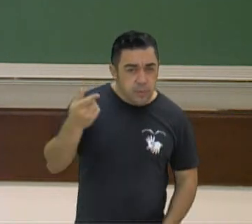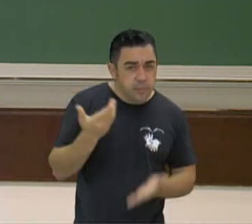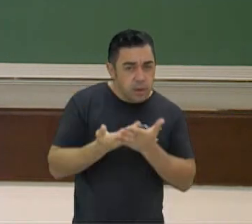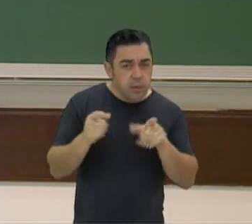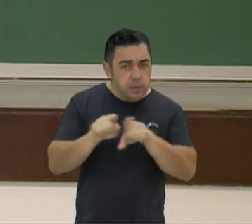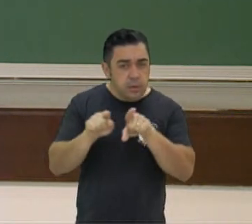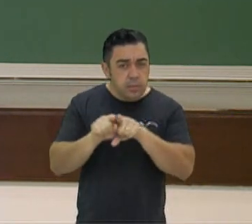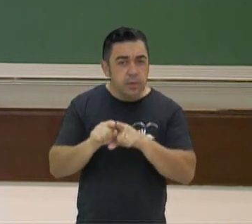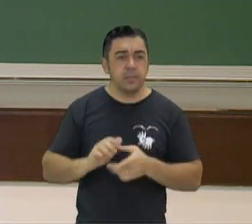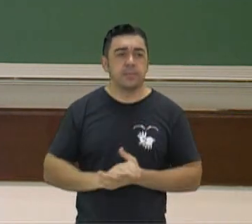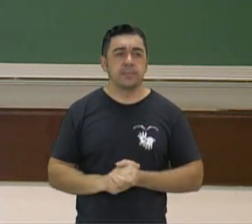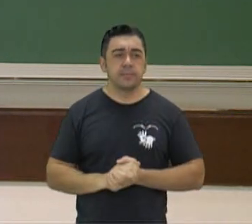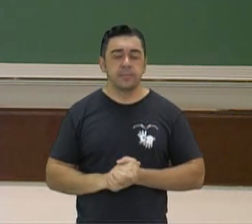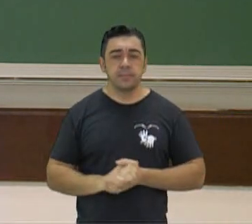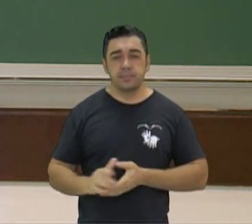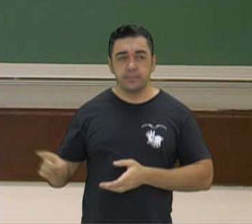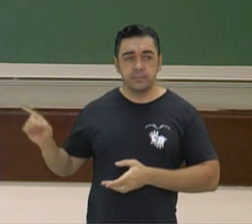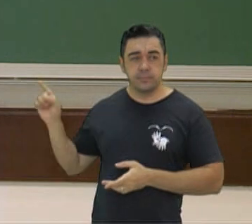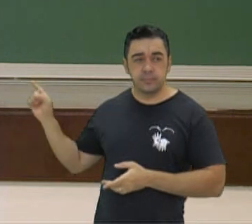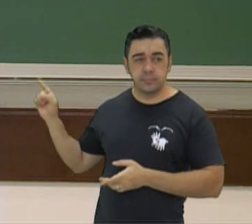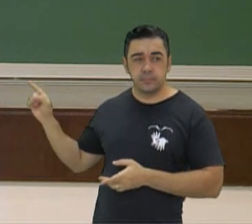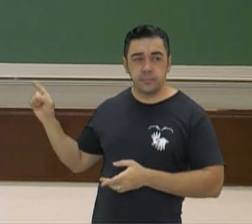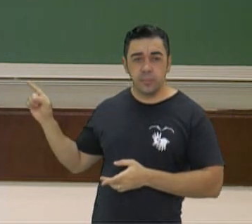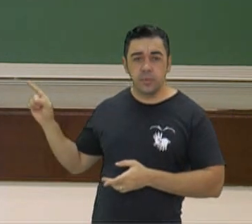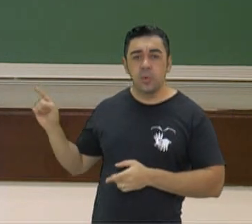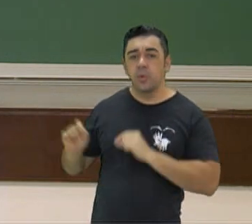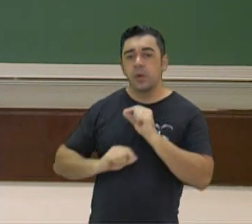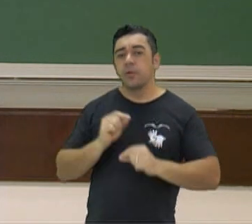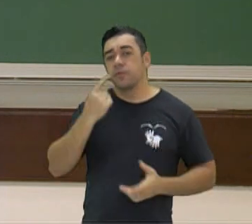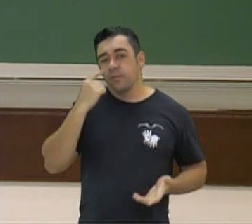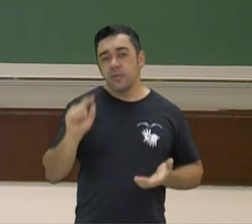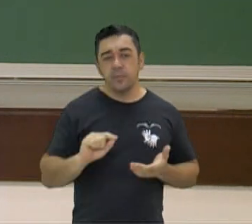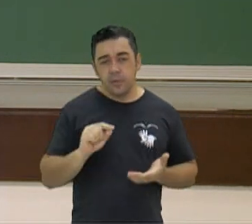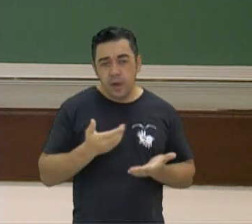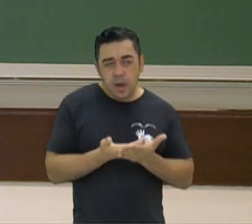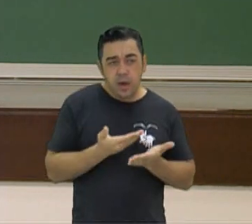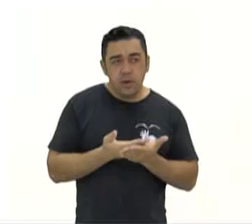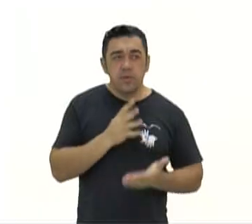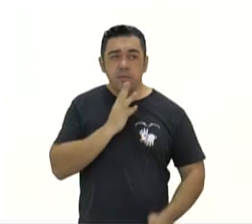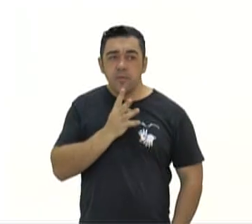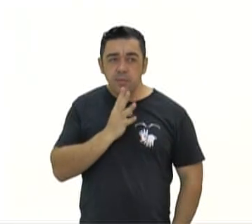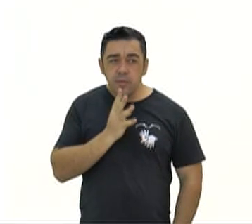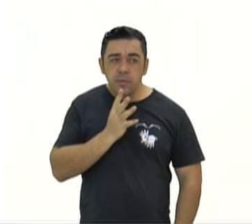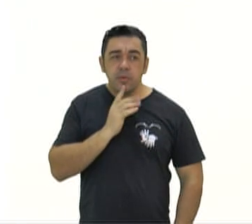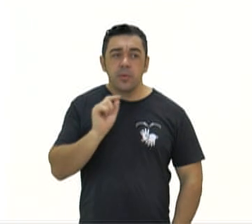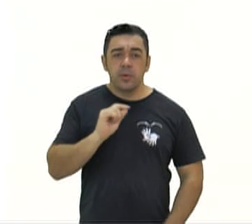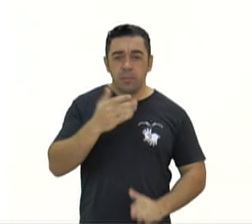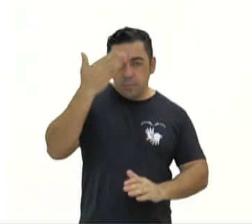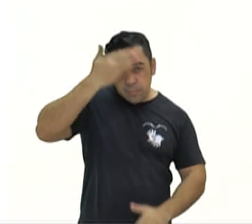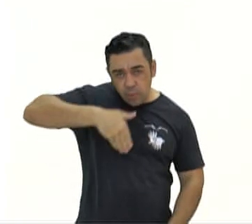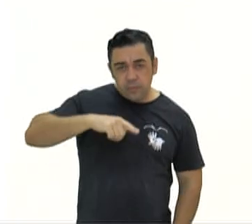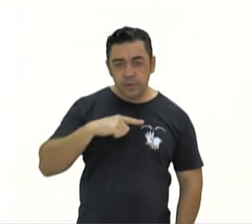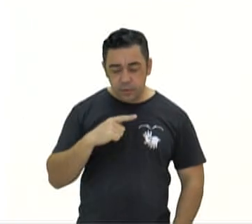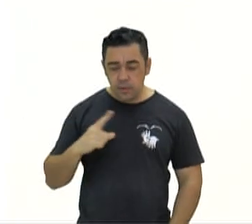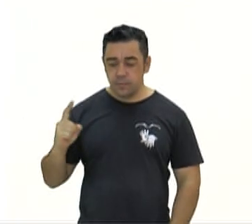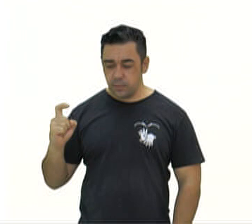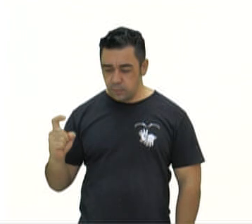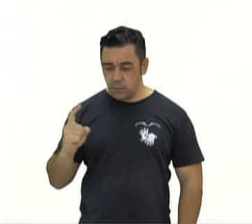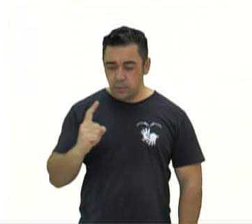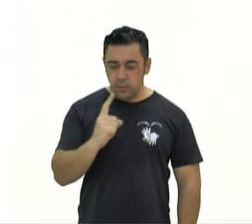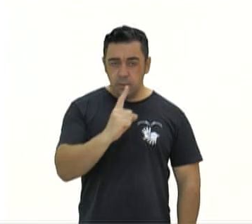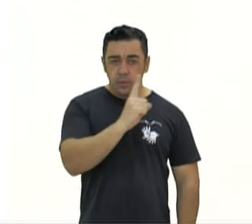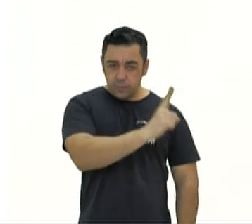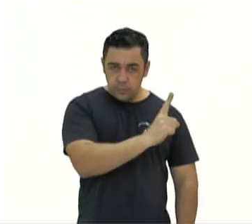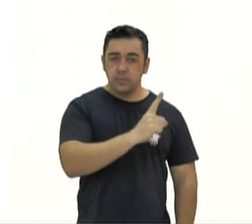também, tá? Então, vamos. O que a gente vai trabalhar na aula de hoje? Conhecer algumas das evidências de que a evolução realmente existe,